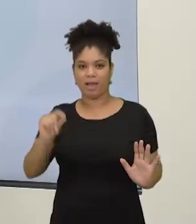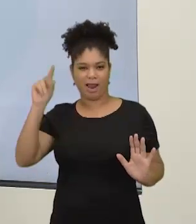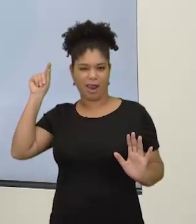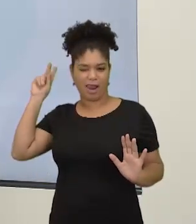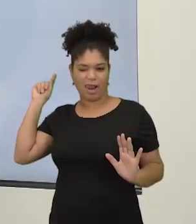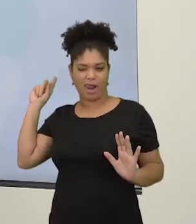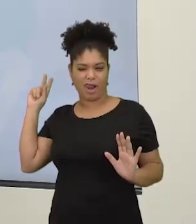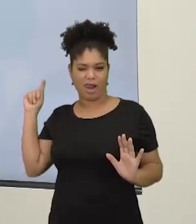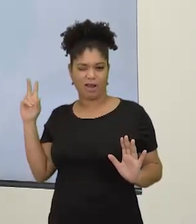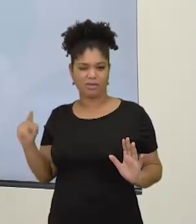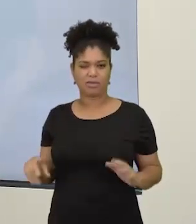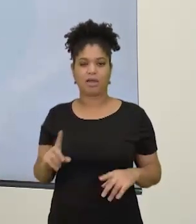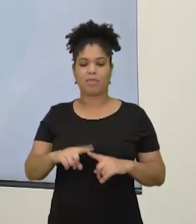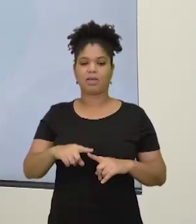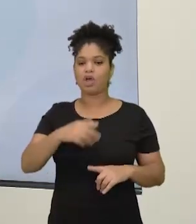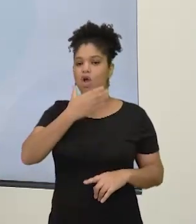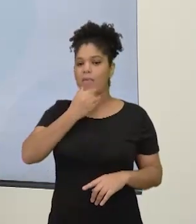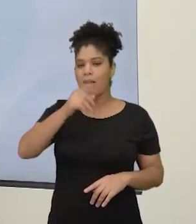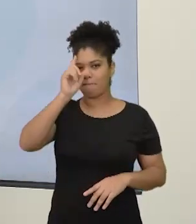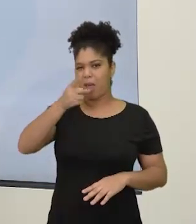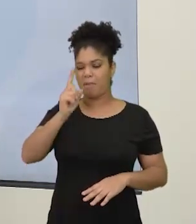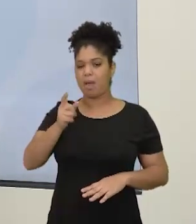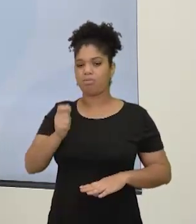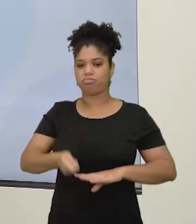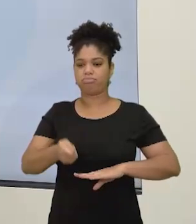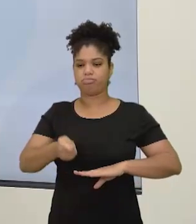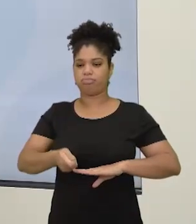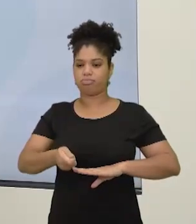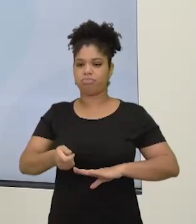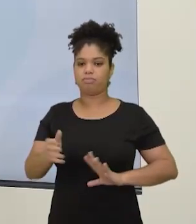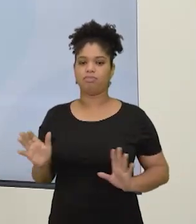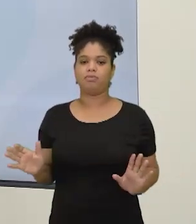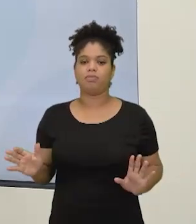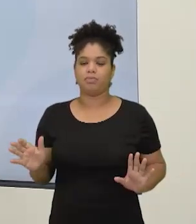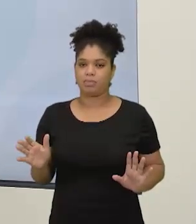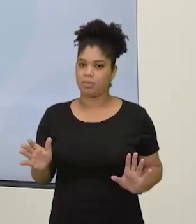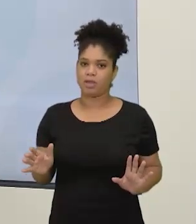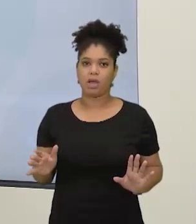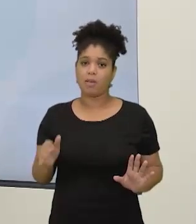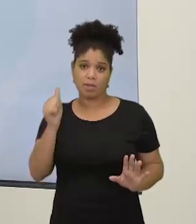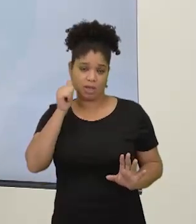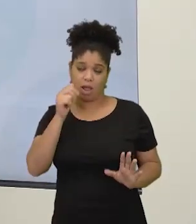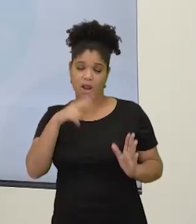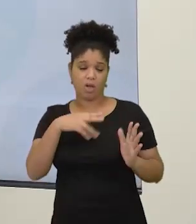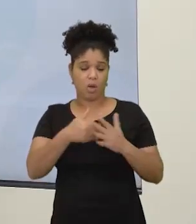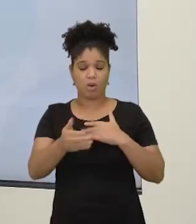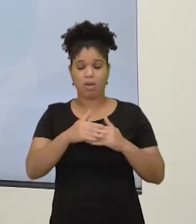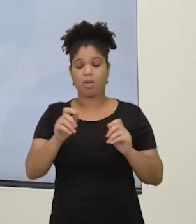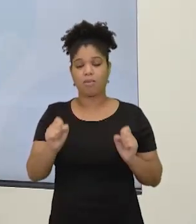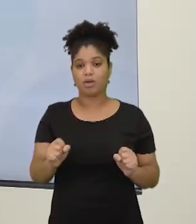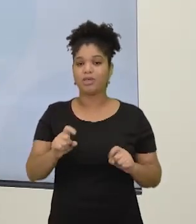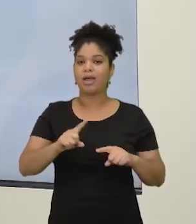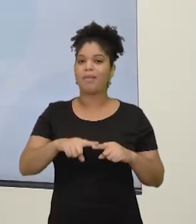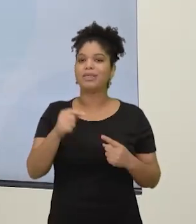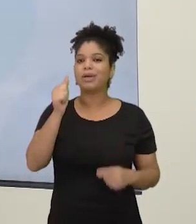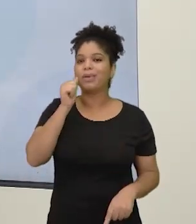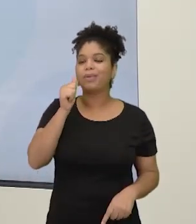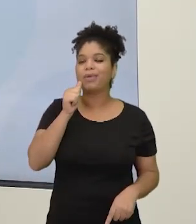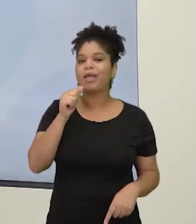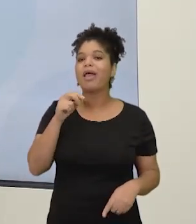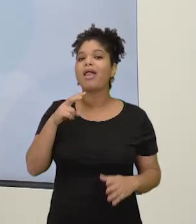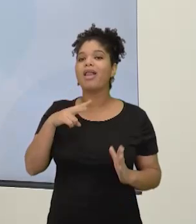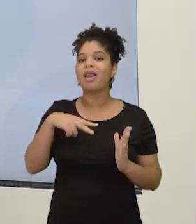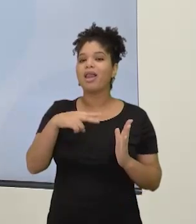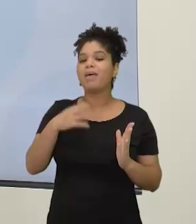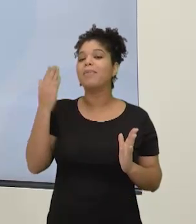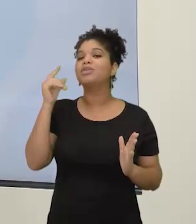tempo, o machismo continua de muitas formas, mas hoje as mulheres, né, eu acho que podem ler o que quiserem. Naquela época, a parte do jornal que era permitida a mulher ler